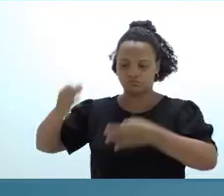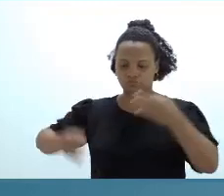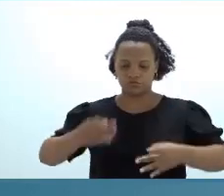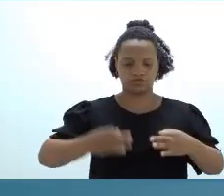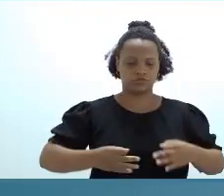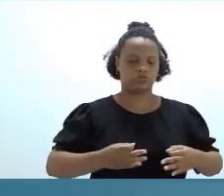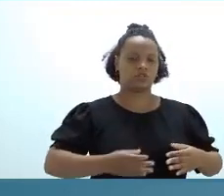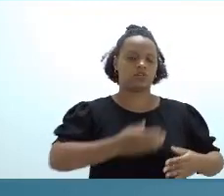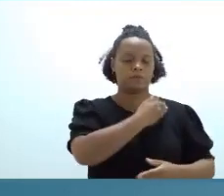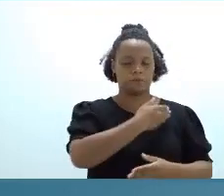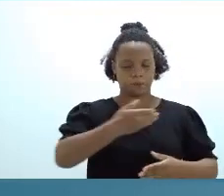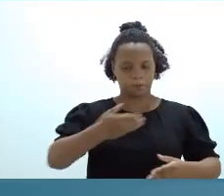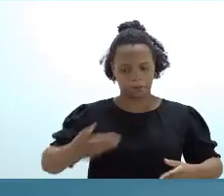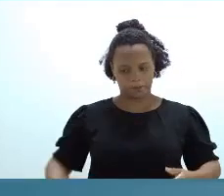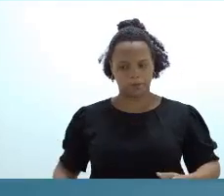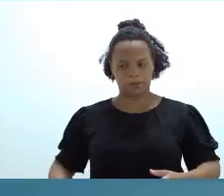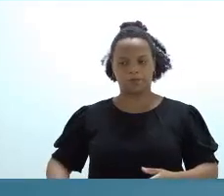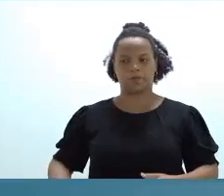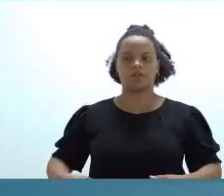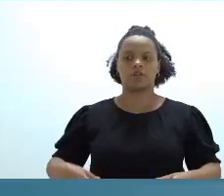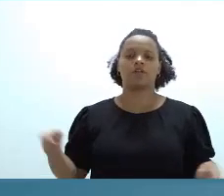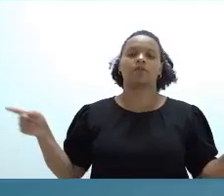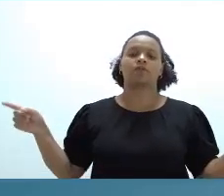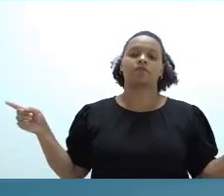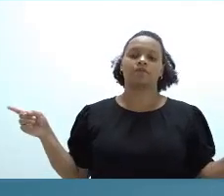a incidência de regras de cunho privado,